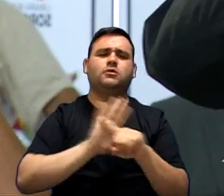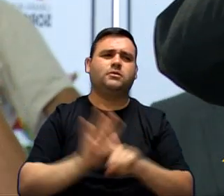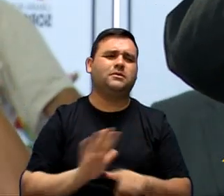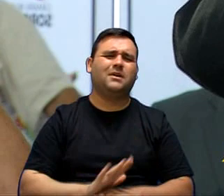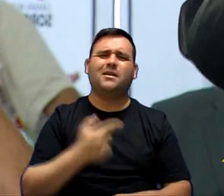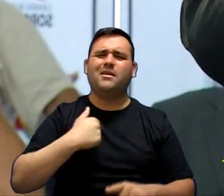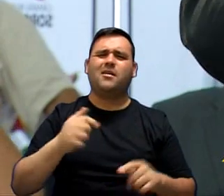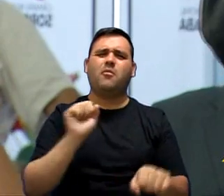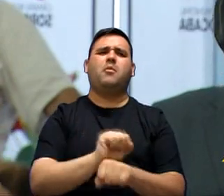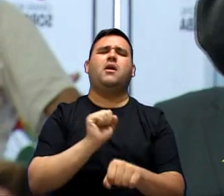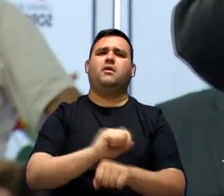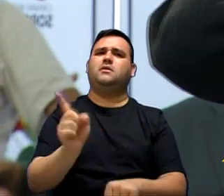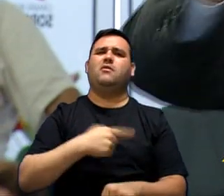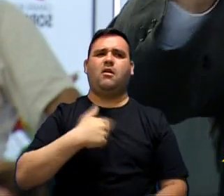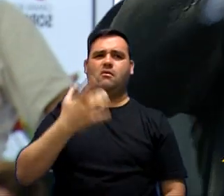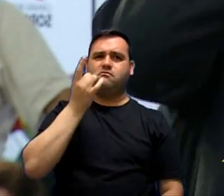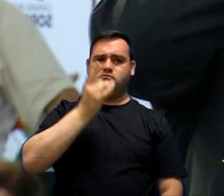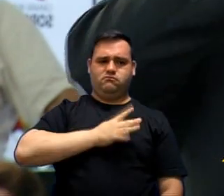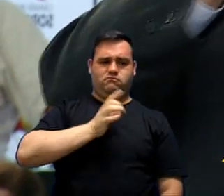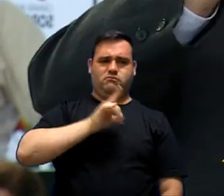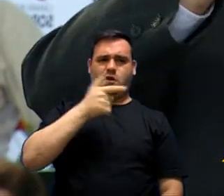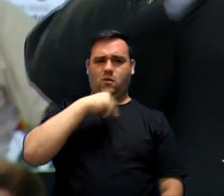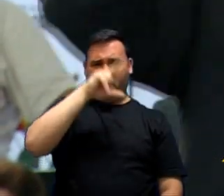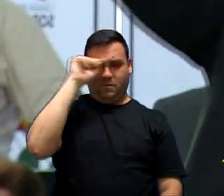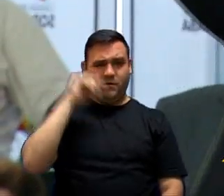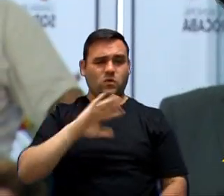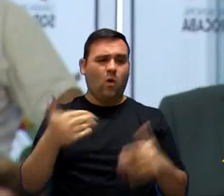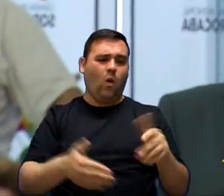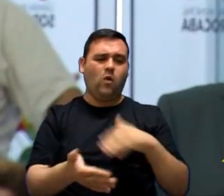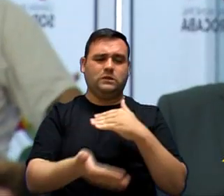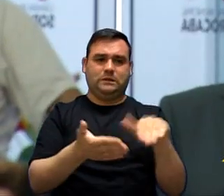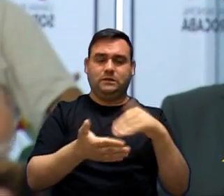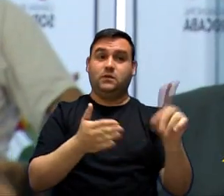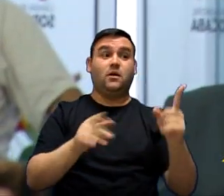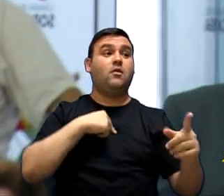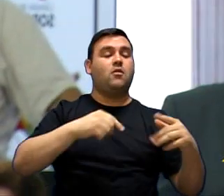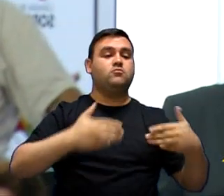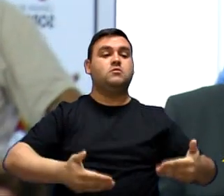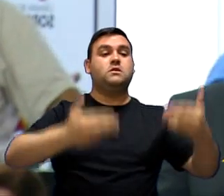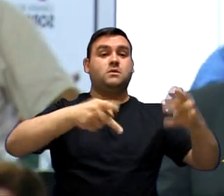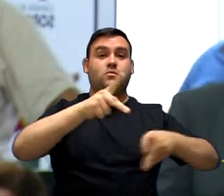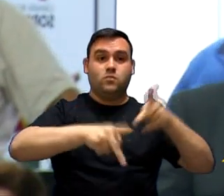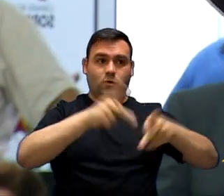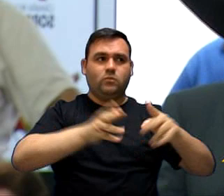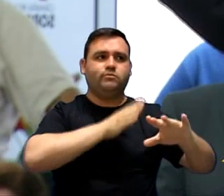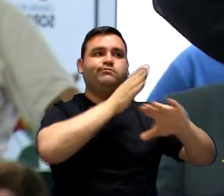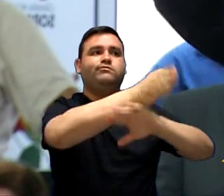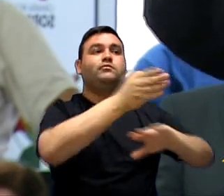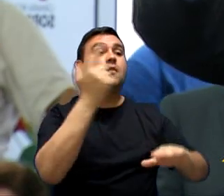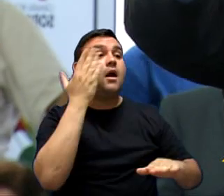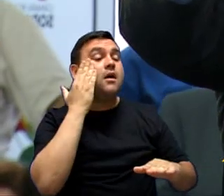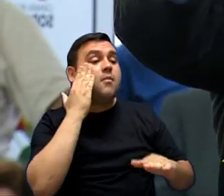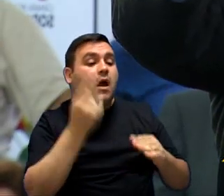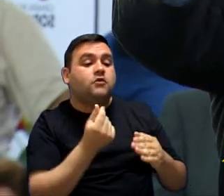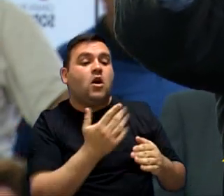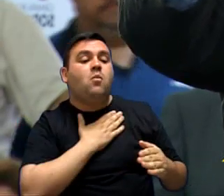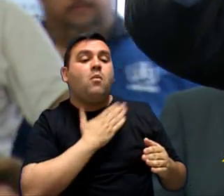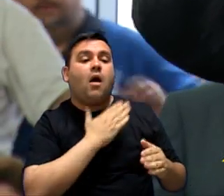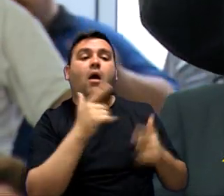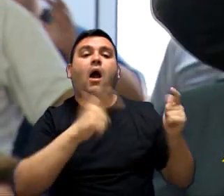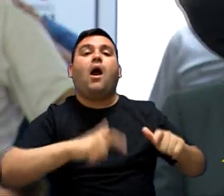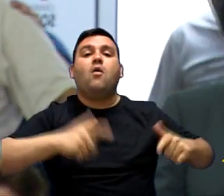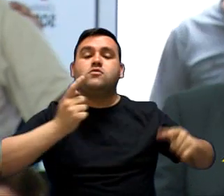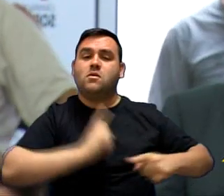não vou esperar mais, não. Eu não tenho rabo preso com prefeita, com secretário. Eu vou lá no Ministério Público a semana que vem saber aonde que foi meu dinheiro